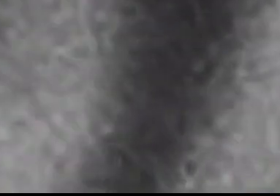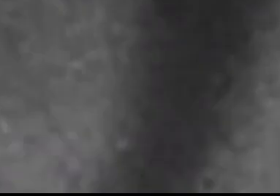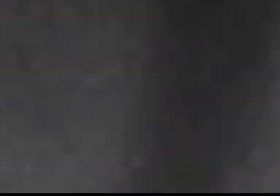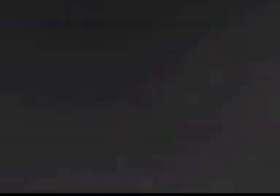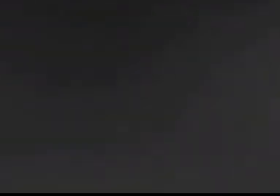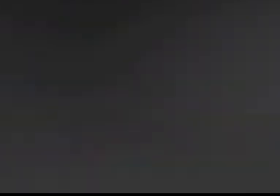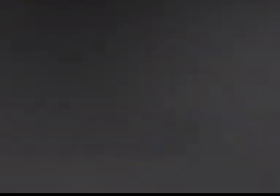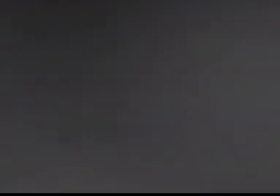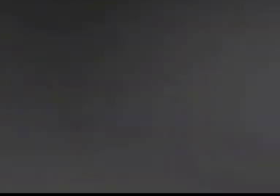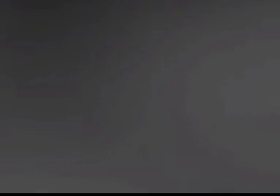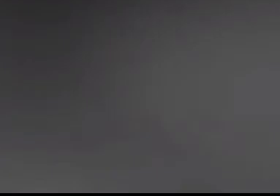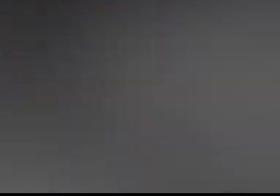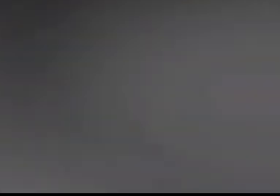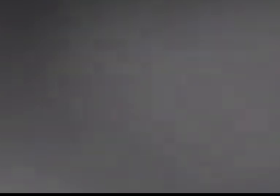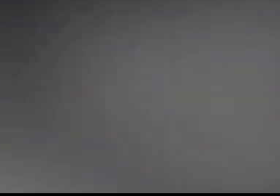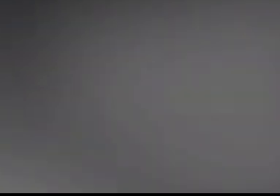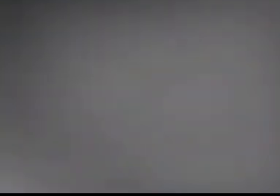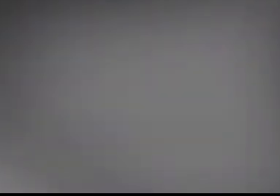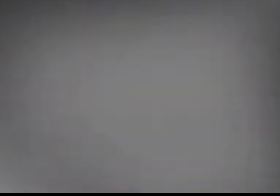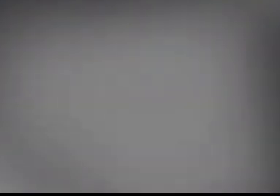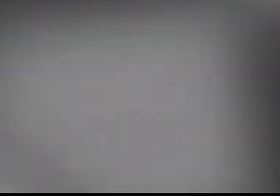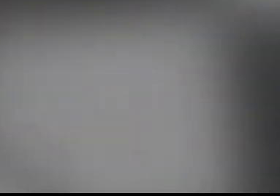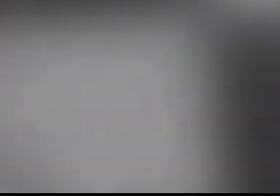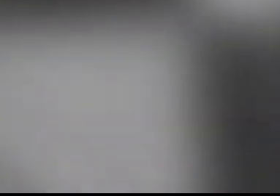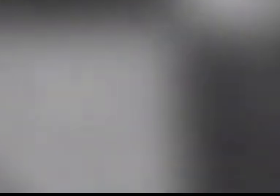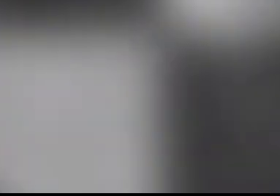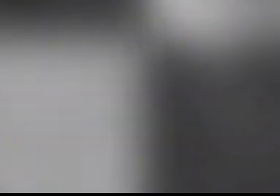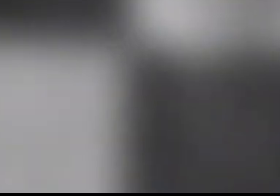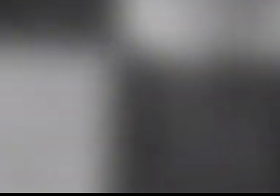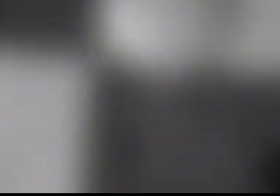Modelo alegramundo do Século 21